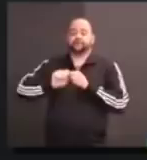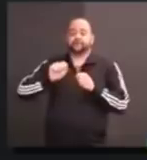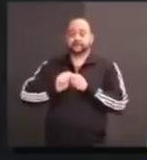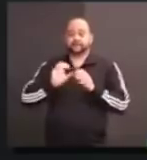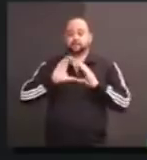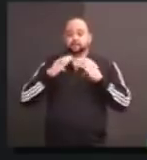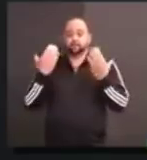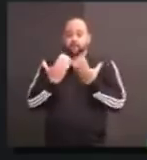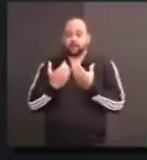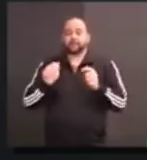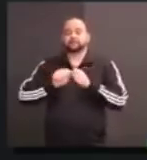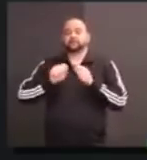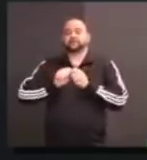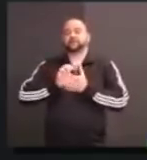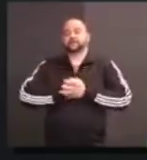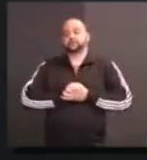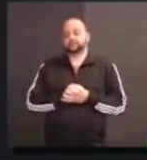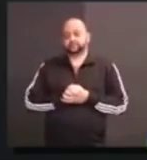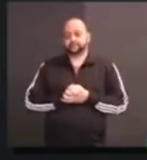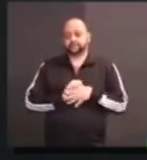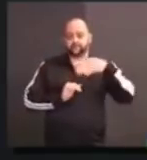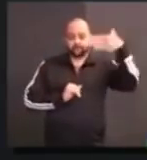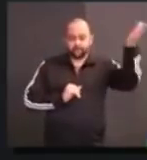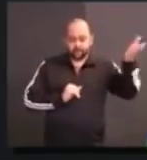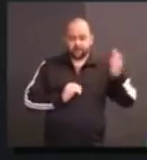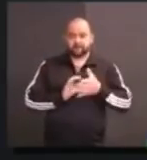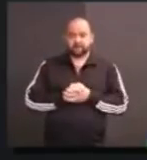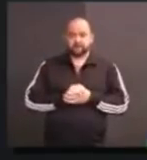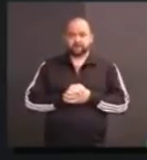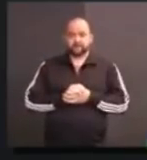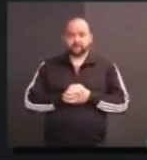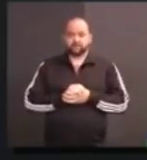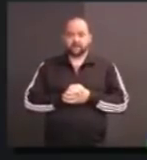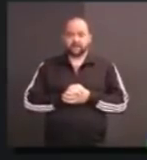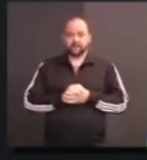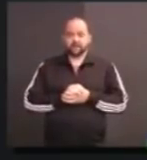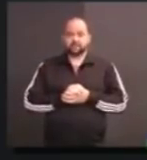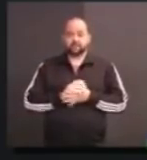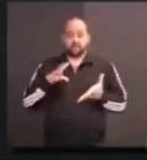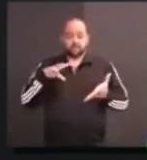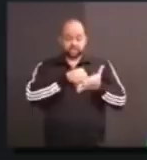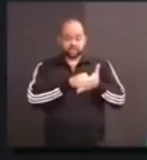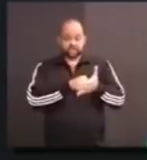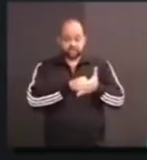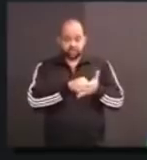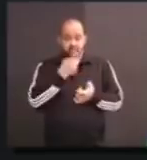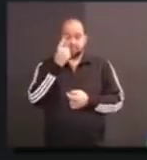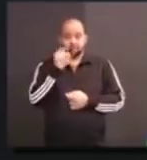congressos estão fazendo, cobrando R$1.000 a inscrição.